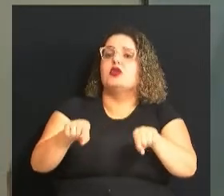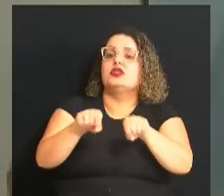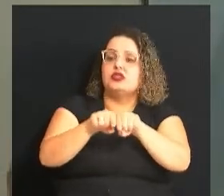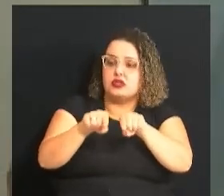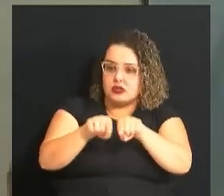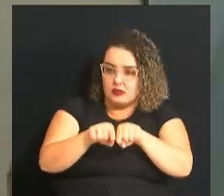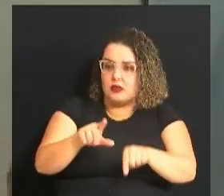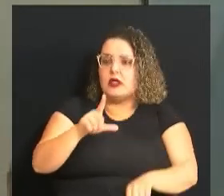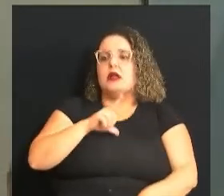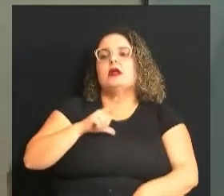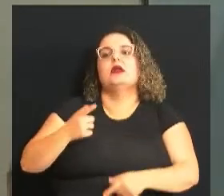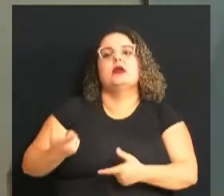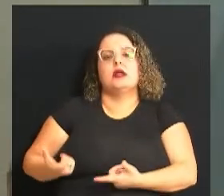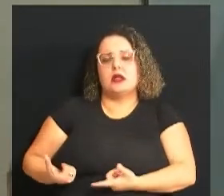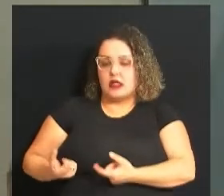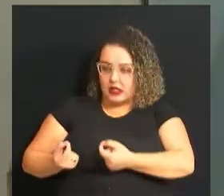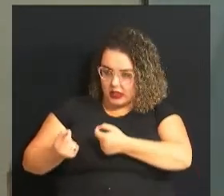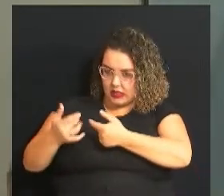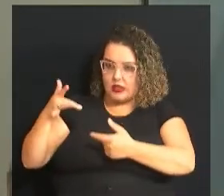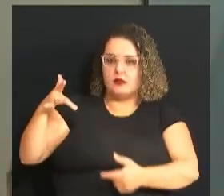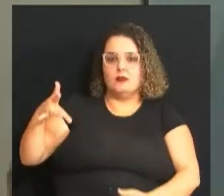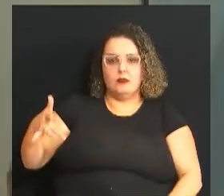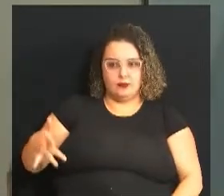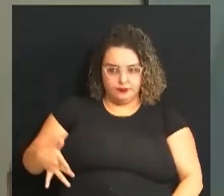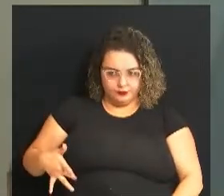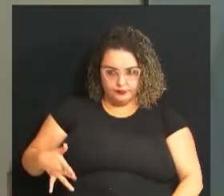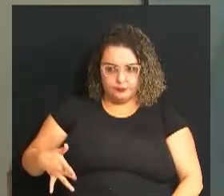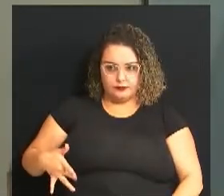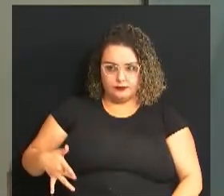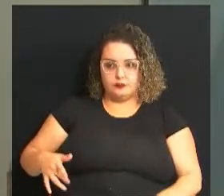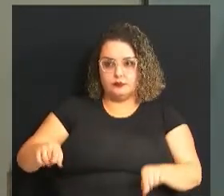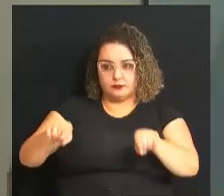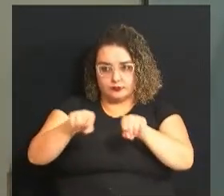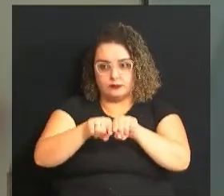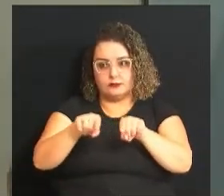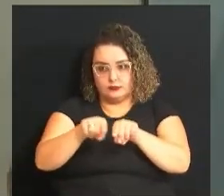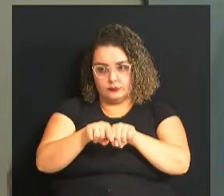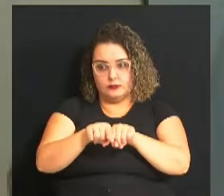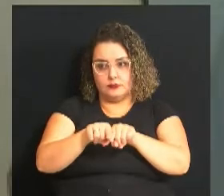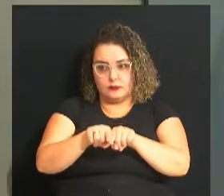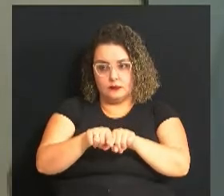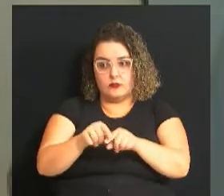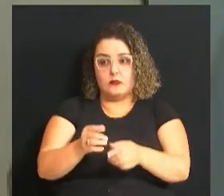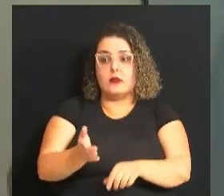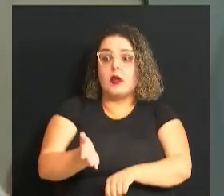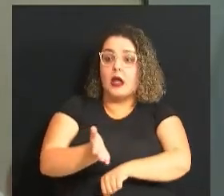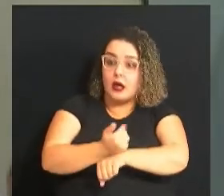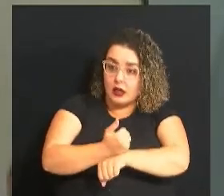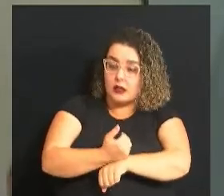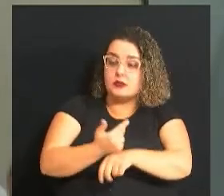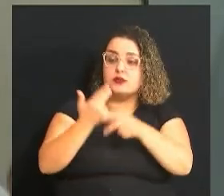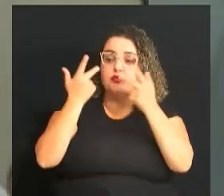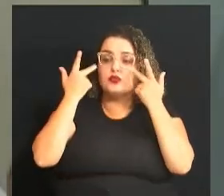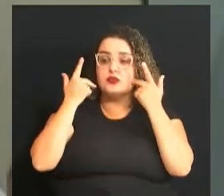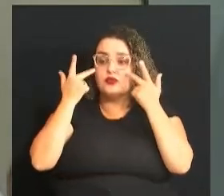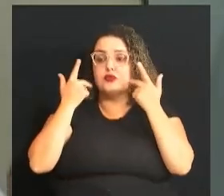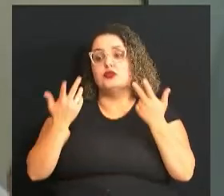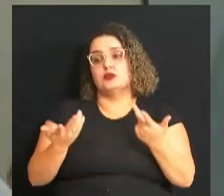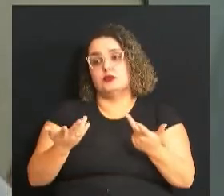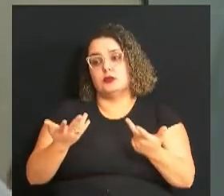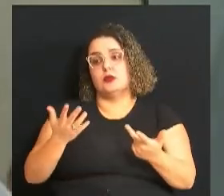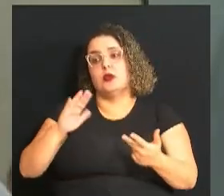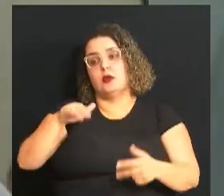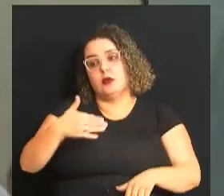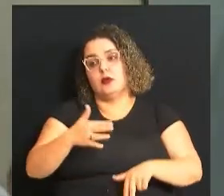causar câncer de fígado, inclusive em fase mais precoce do que quando o paciente